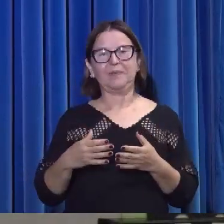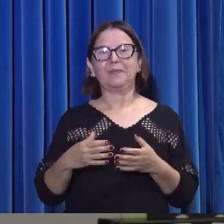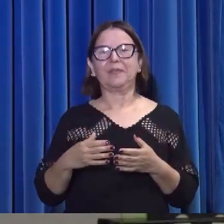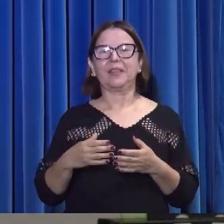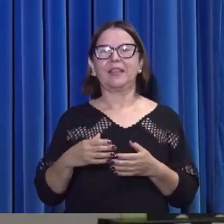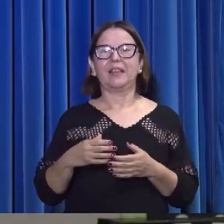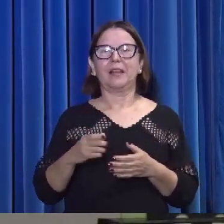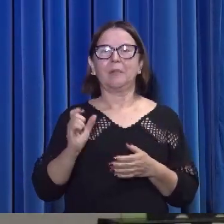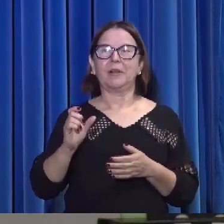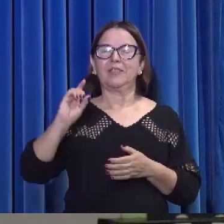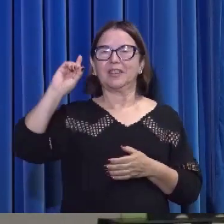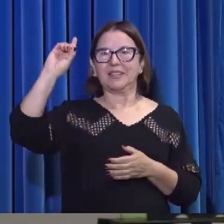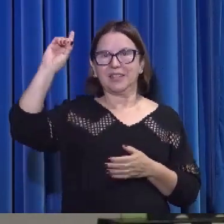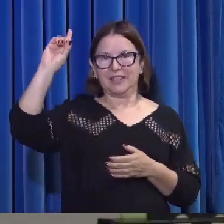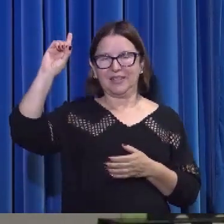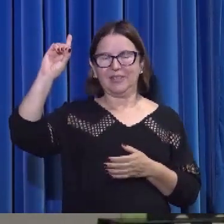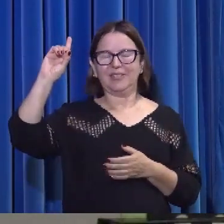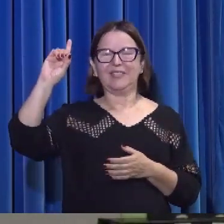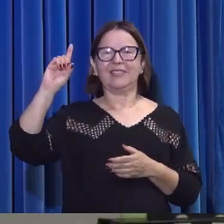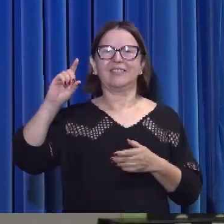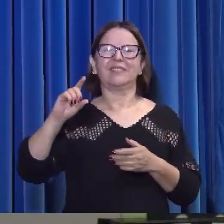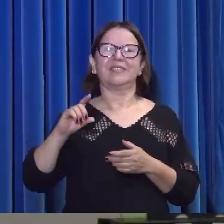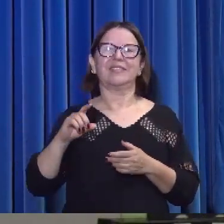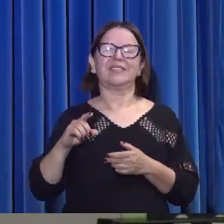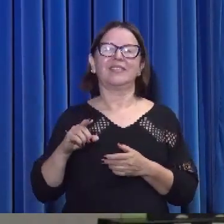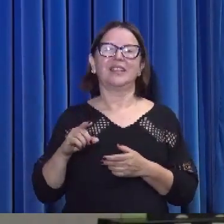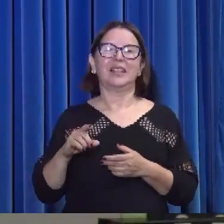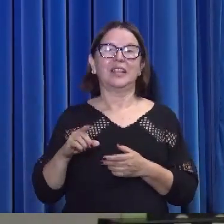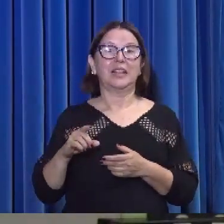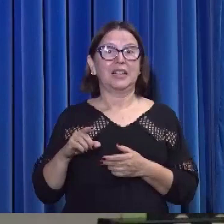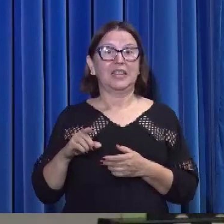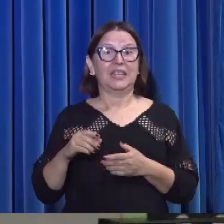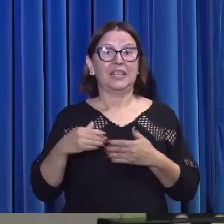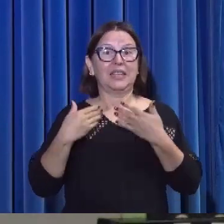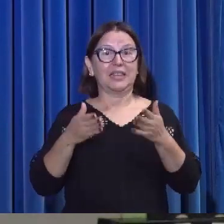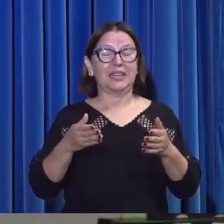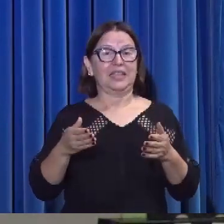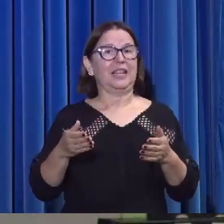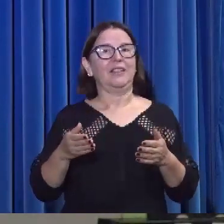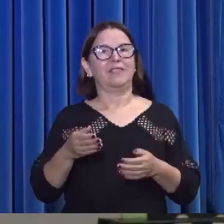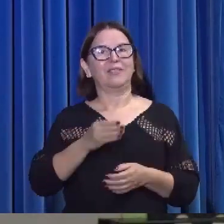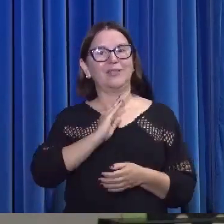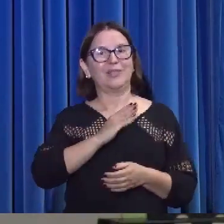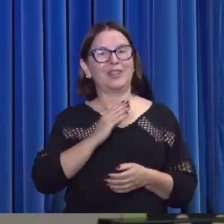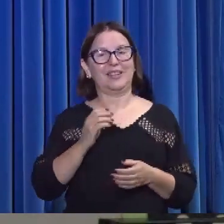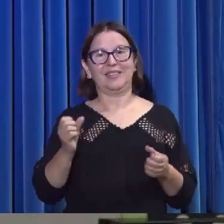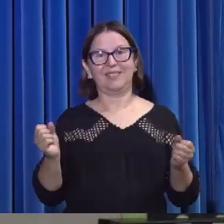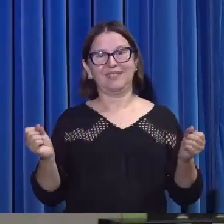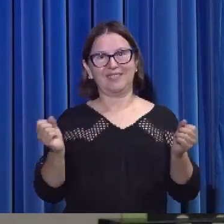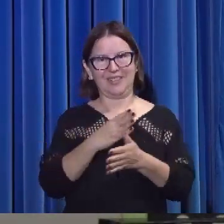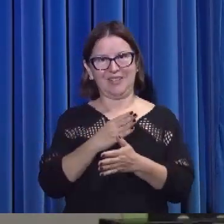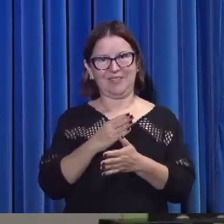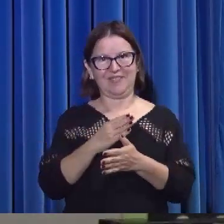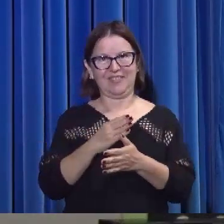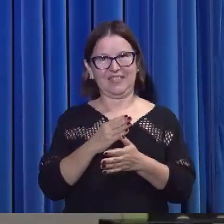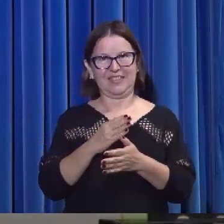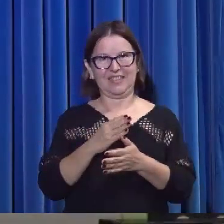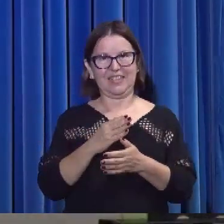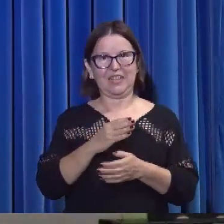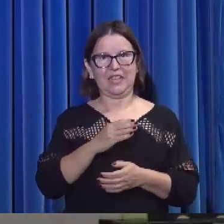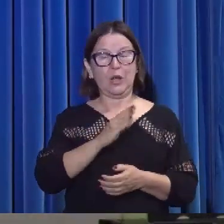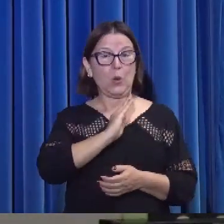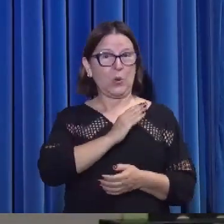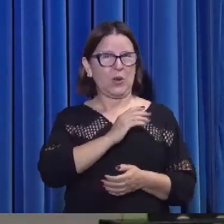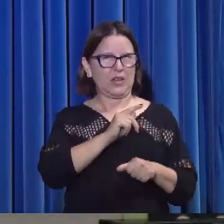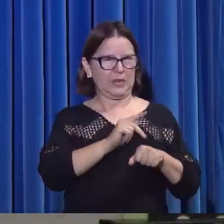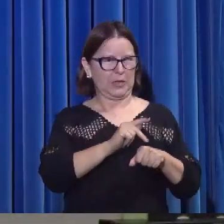um coração novo. Tirarei de vós o coração de pedra, vos darei um coração de carne,